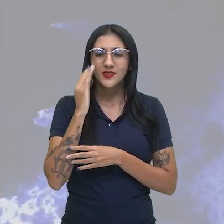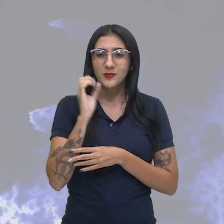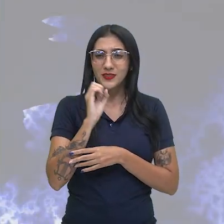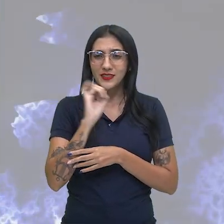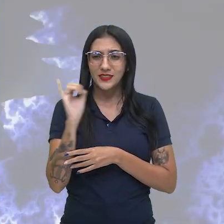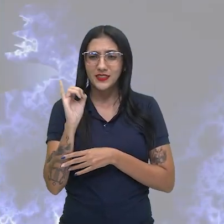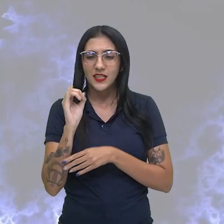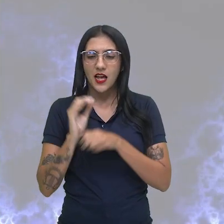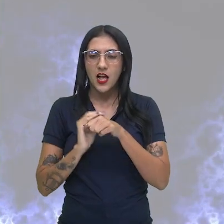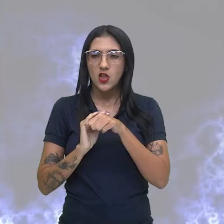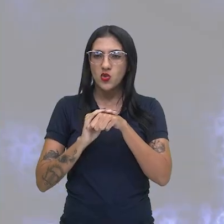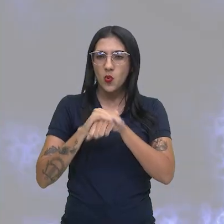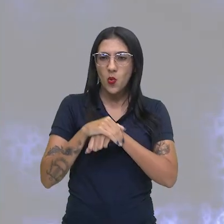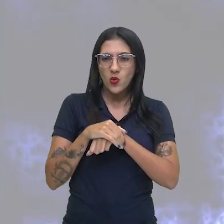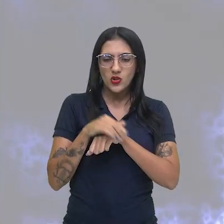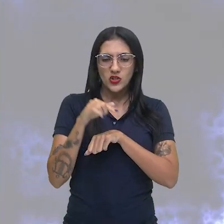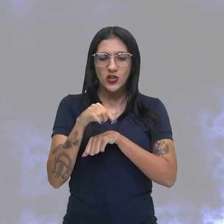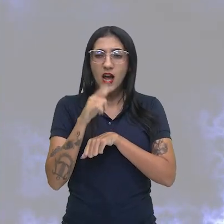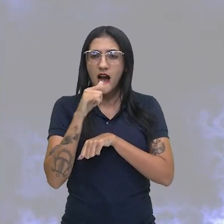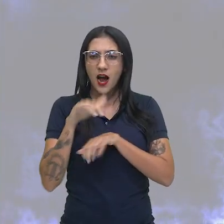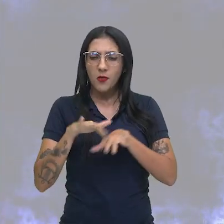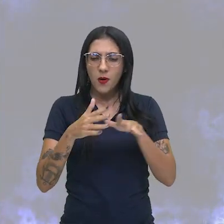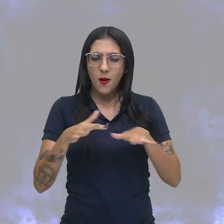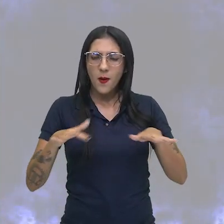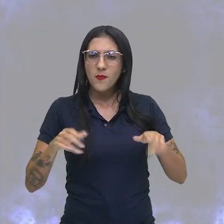o mar também pudesse brilhar?